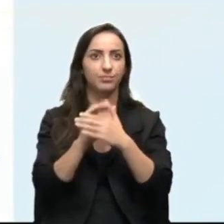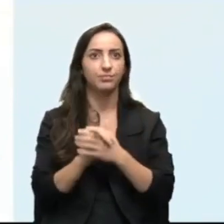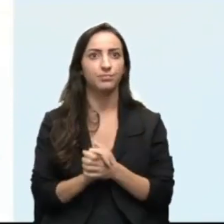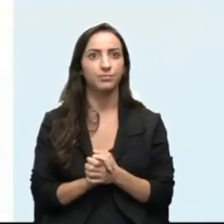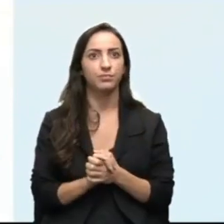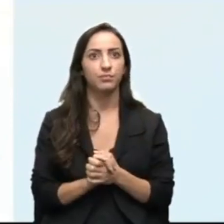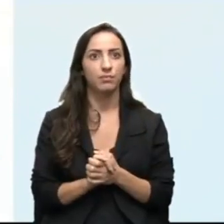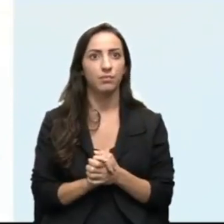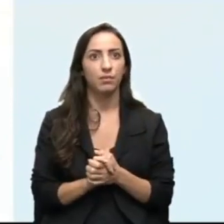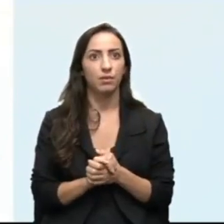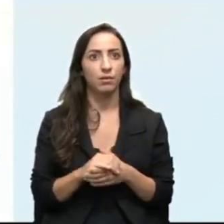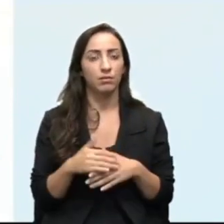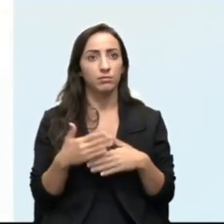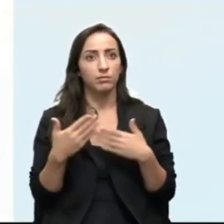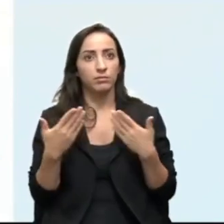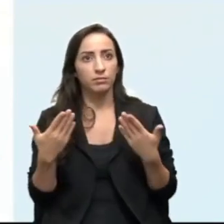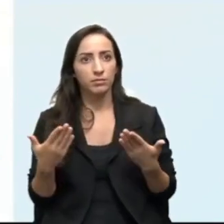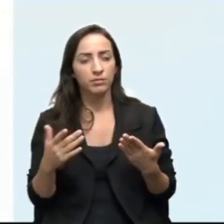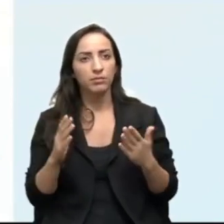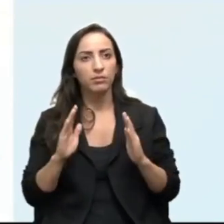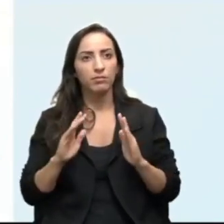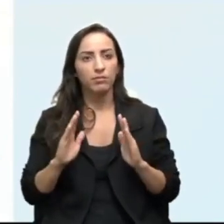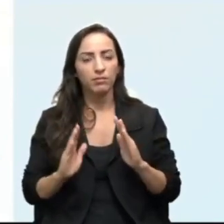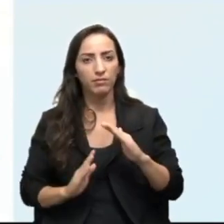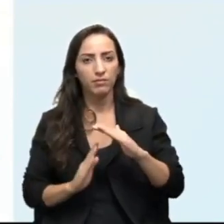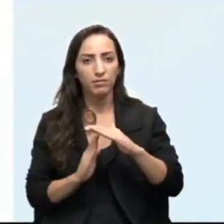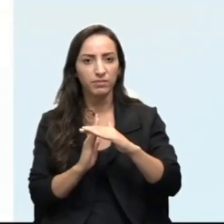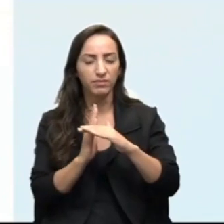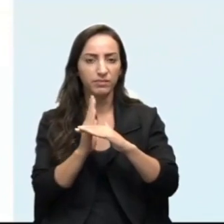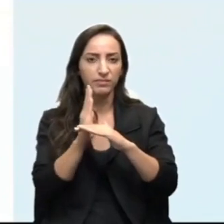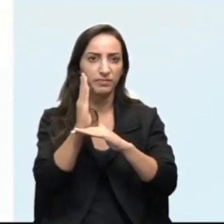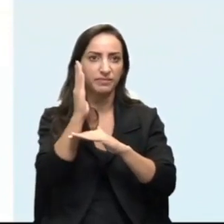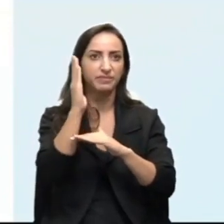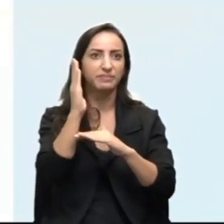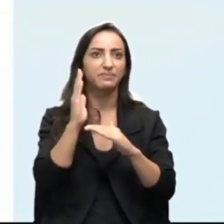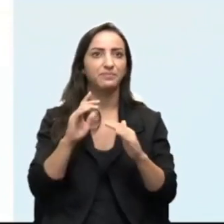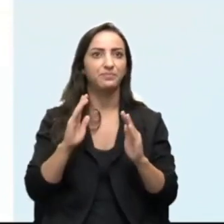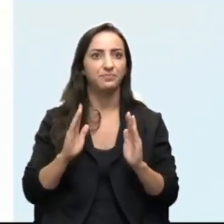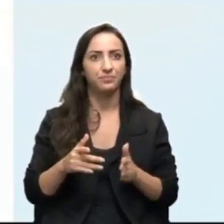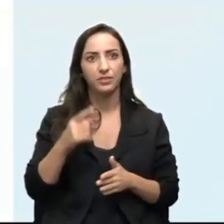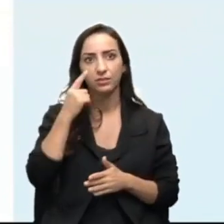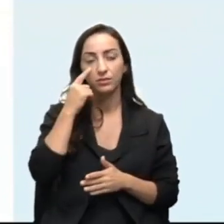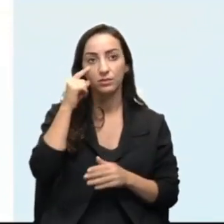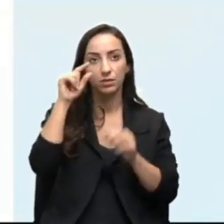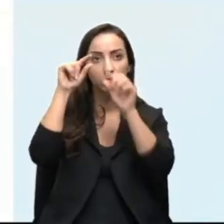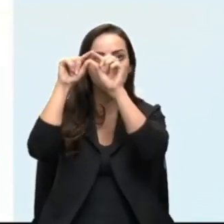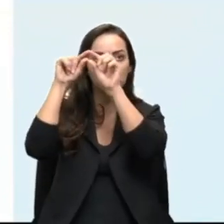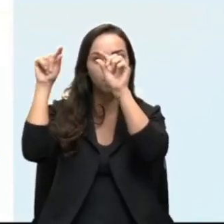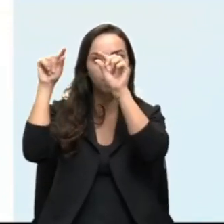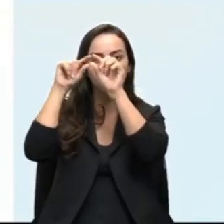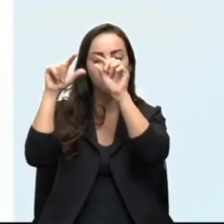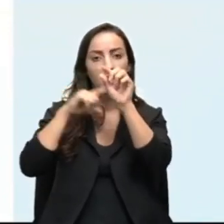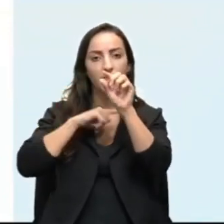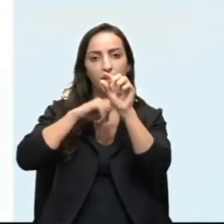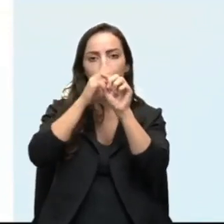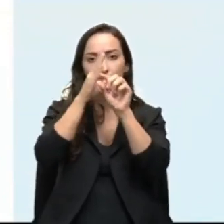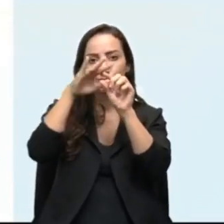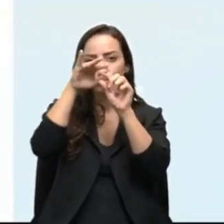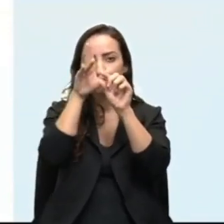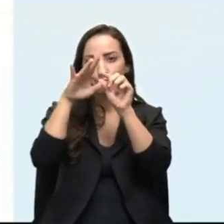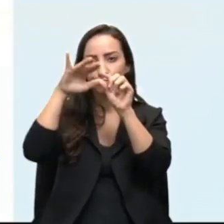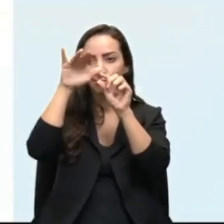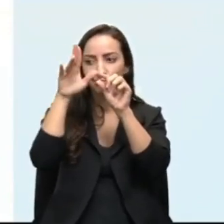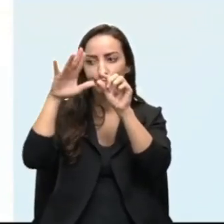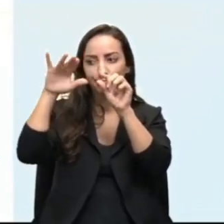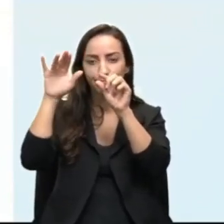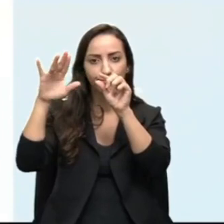neutra. Então, elas já estão invadindo a seção de concreto. Nós podemos ver aqui que nós já temos o